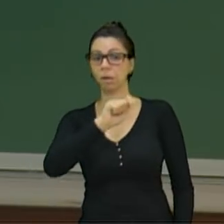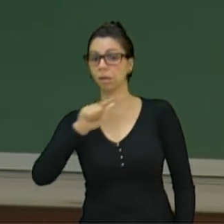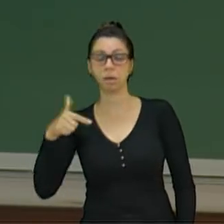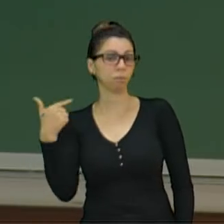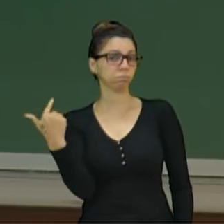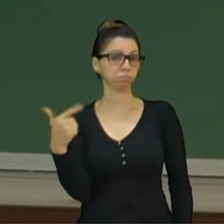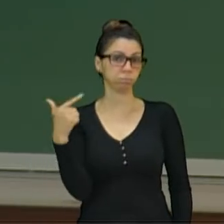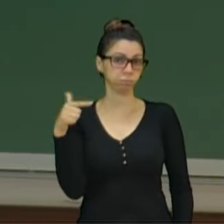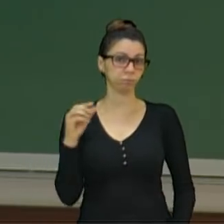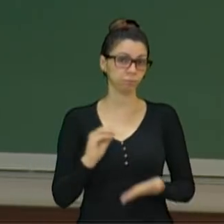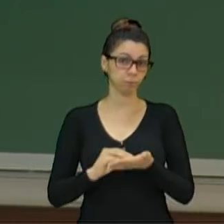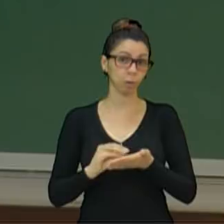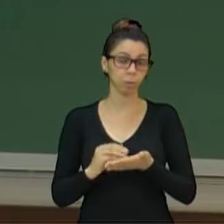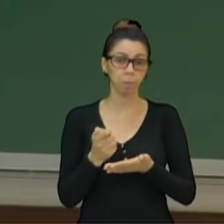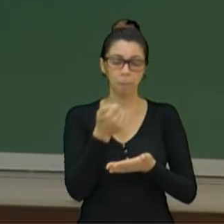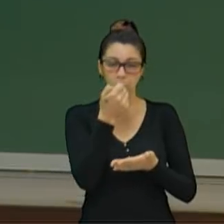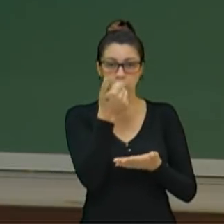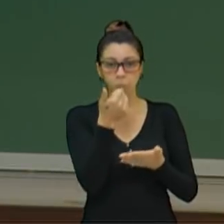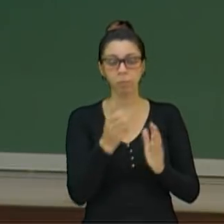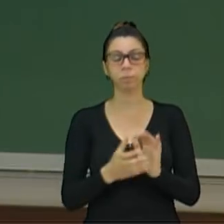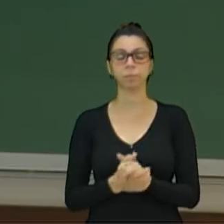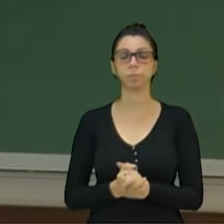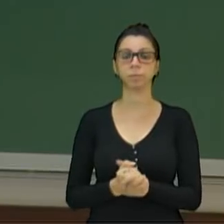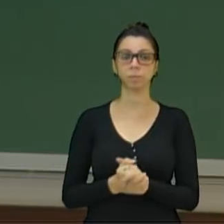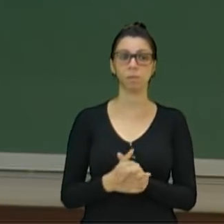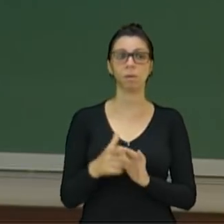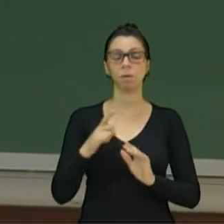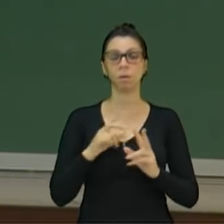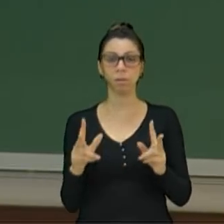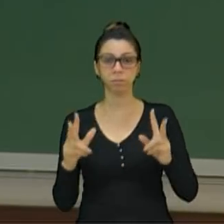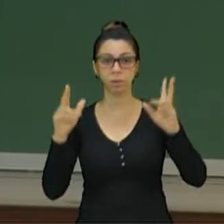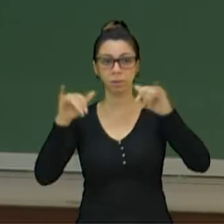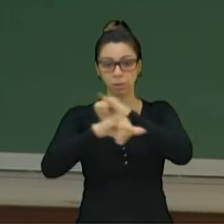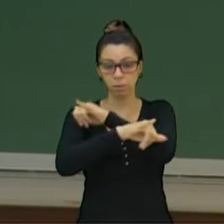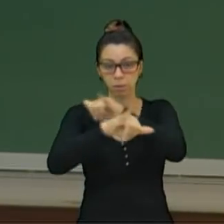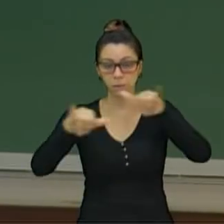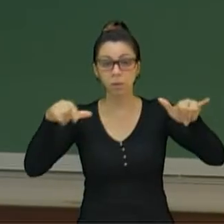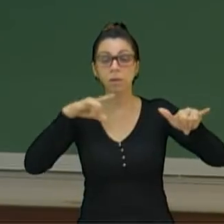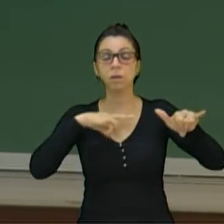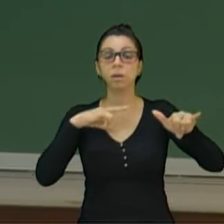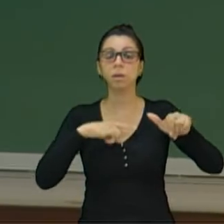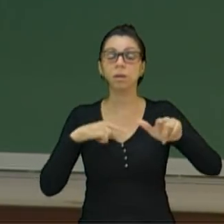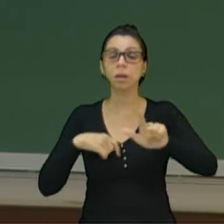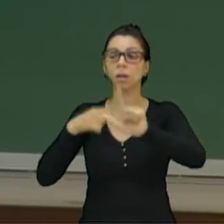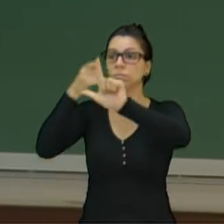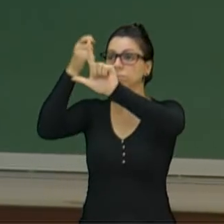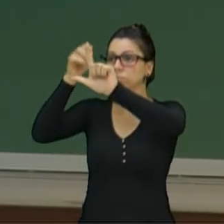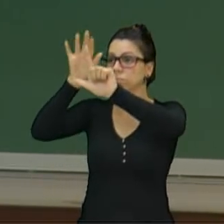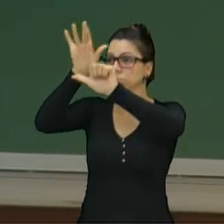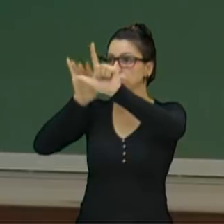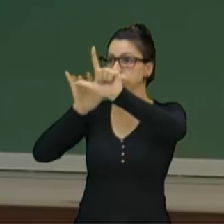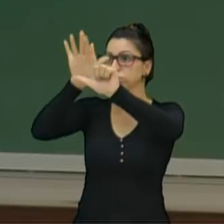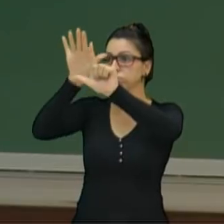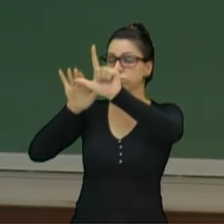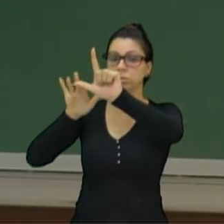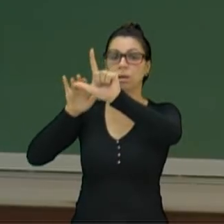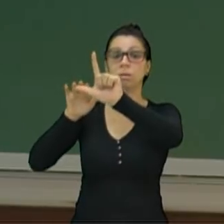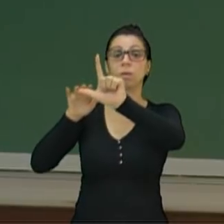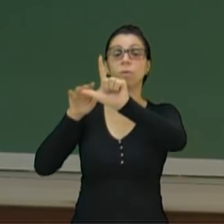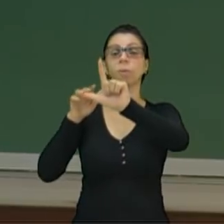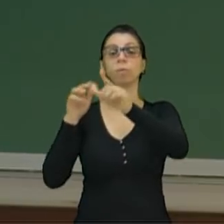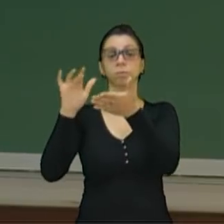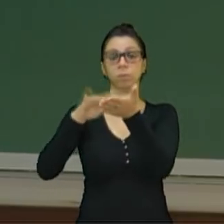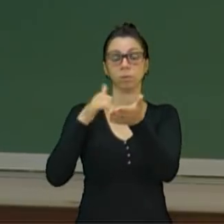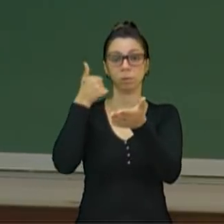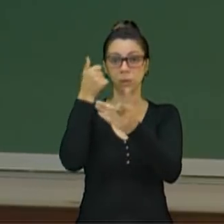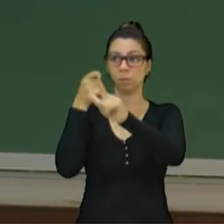um recorte da reportagem para vocês. Tem o QR Code, vocês podem apontar o celular de vocês